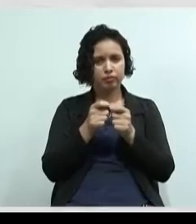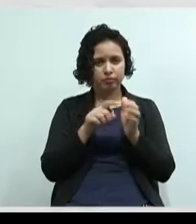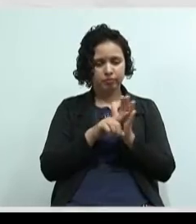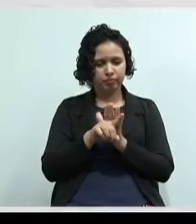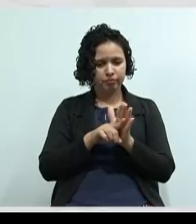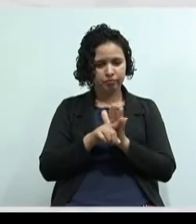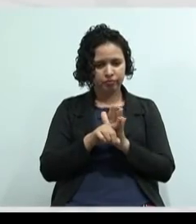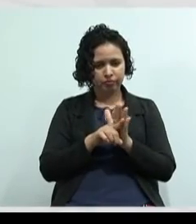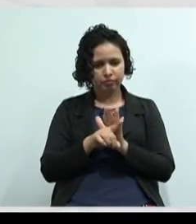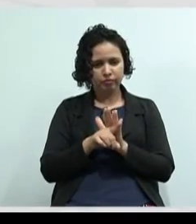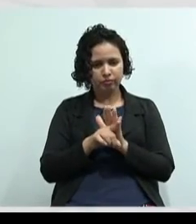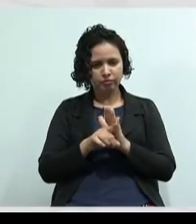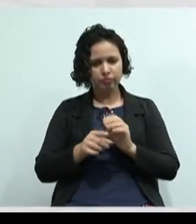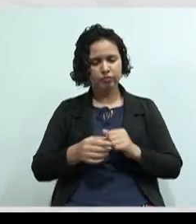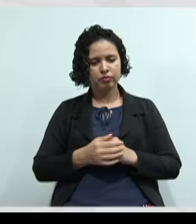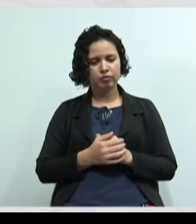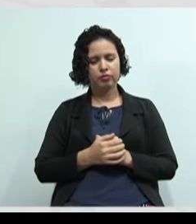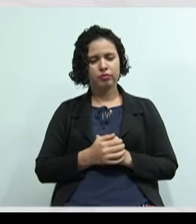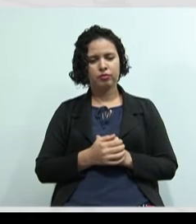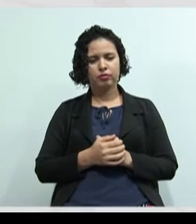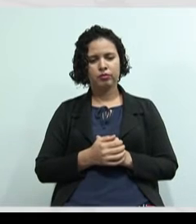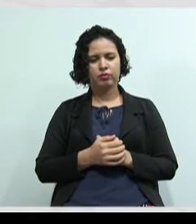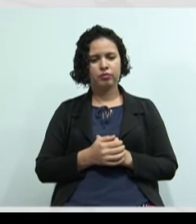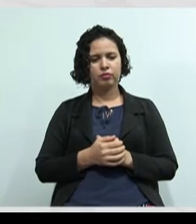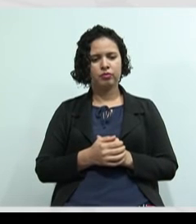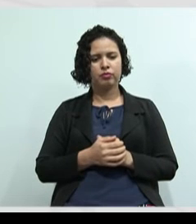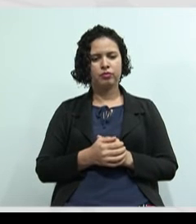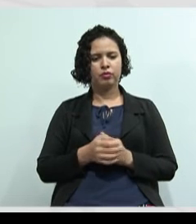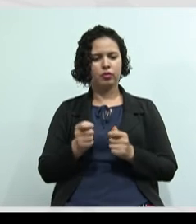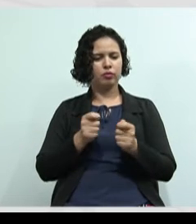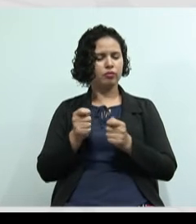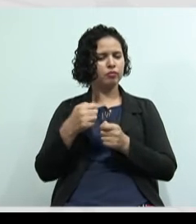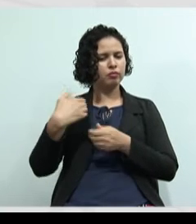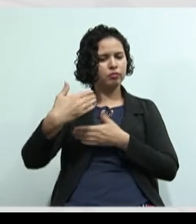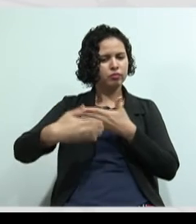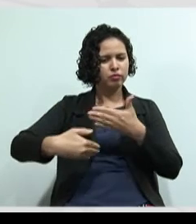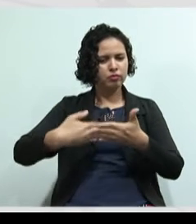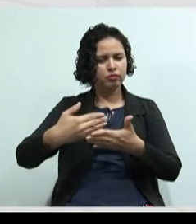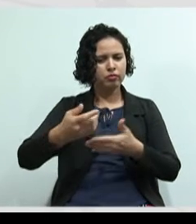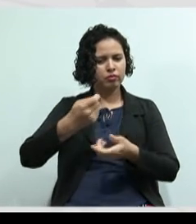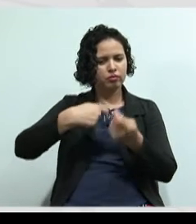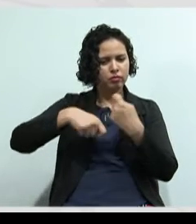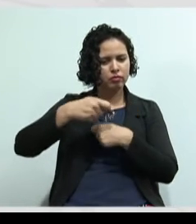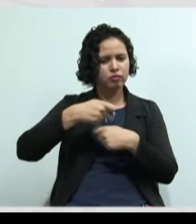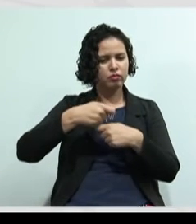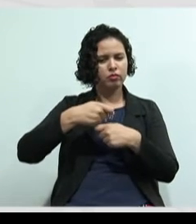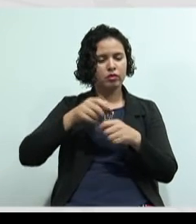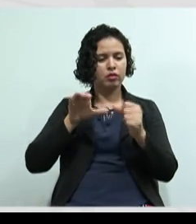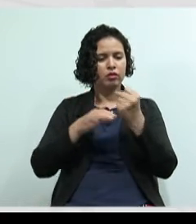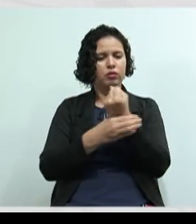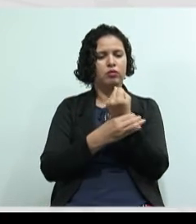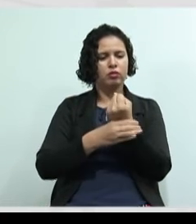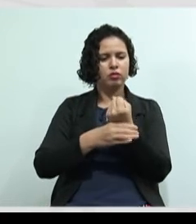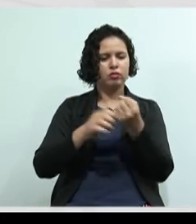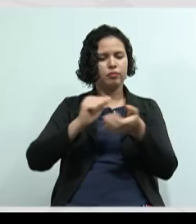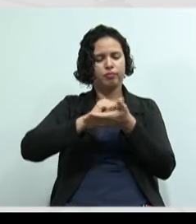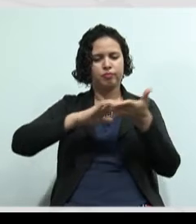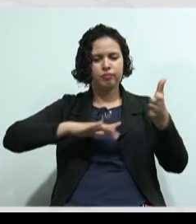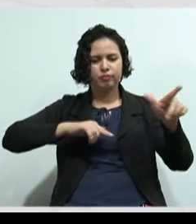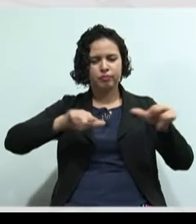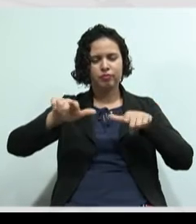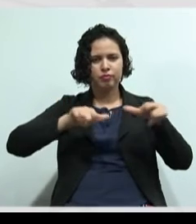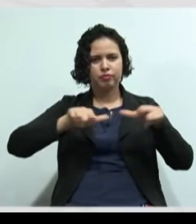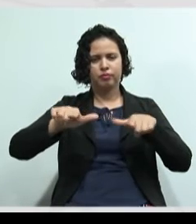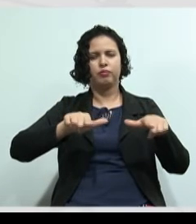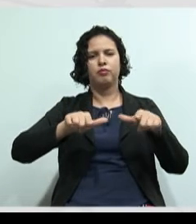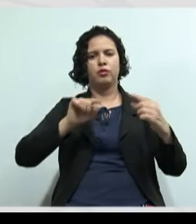favor. O controle compreende o processo através do qual os administradores asseguram que as atividades efetivas